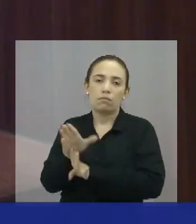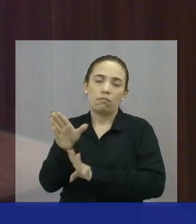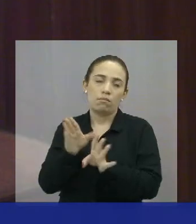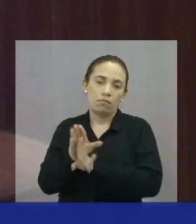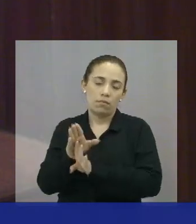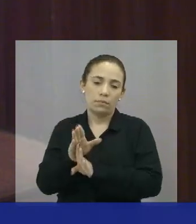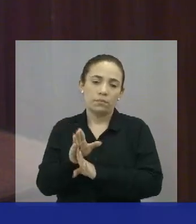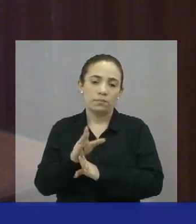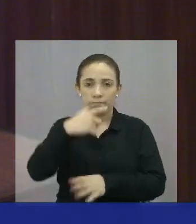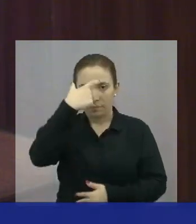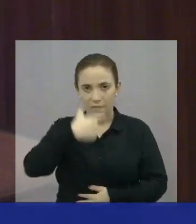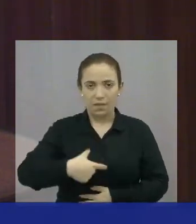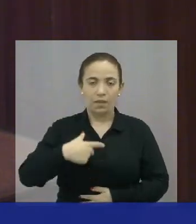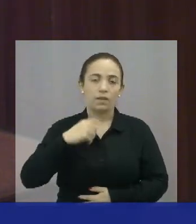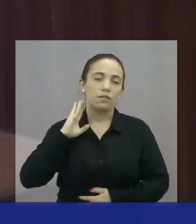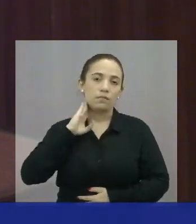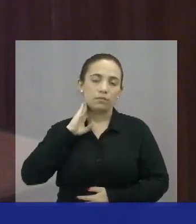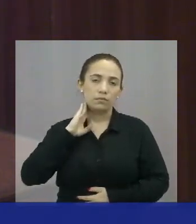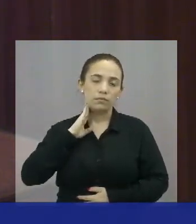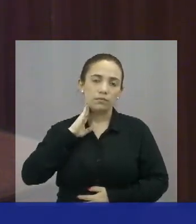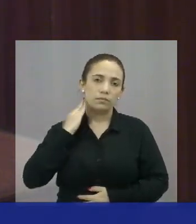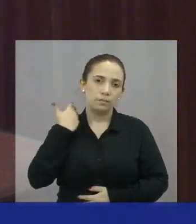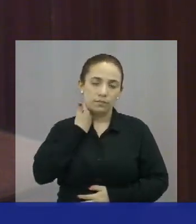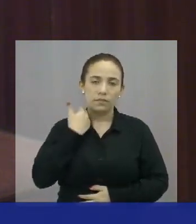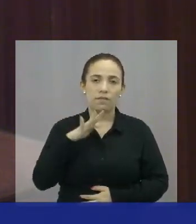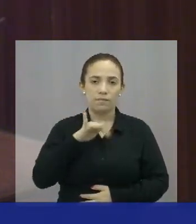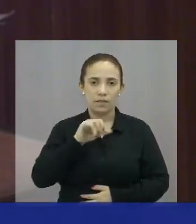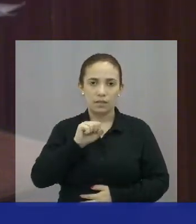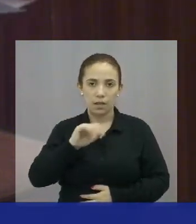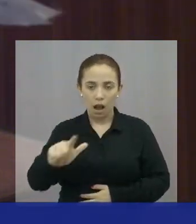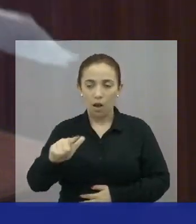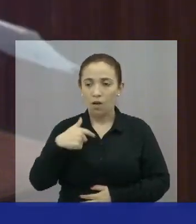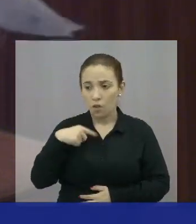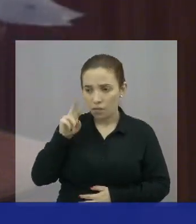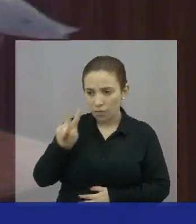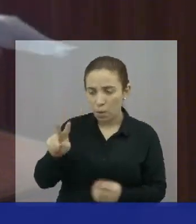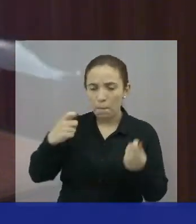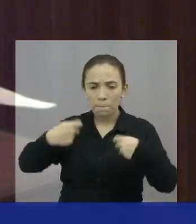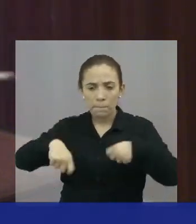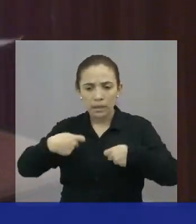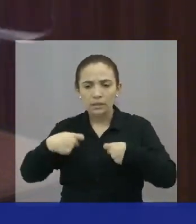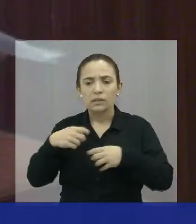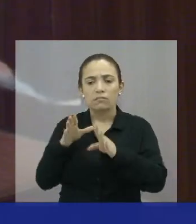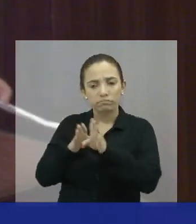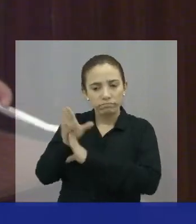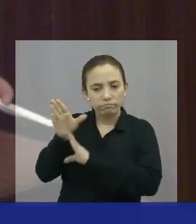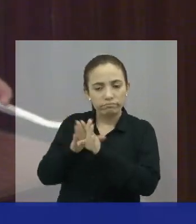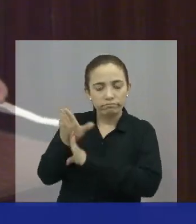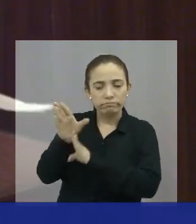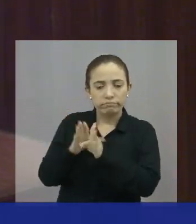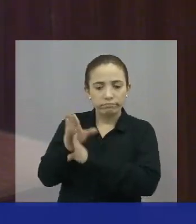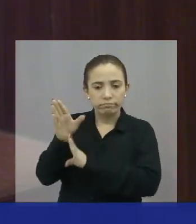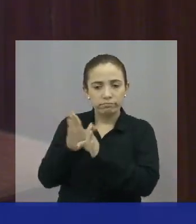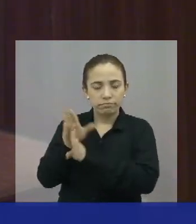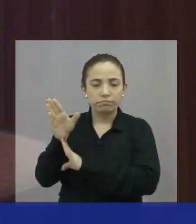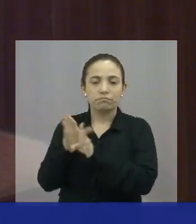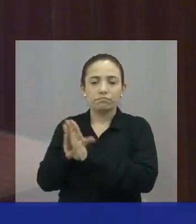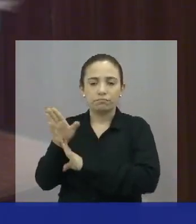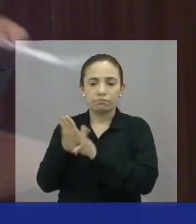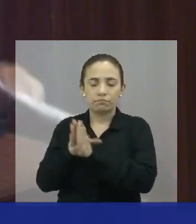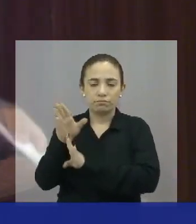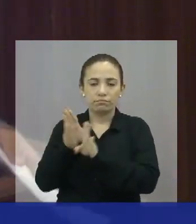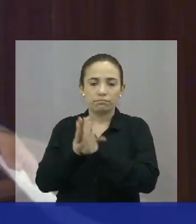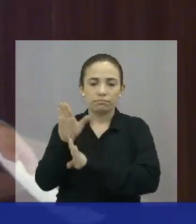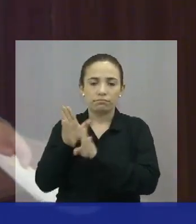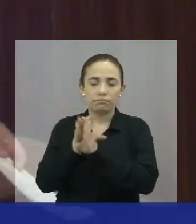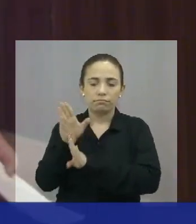no caso concreto, vai verificar a necessidade de colocar a medida administrativa advertência, com prazo para